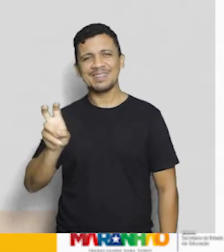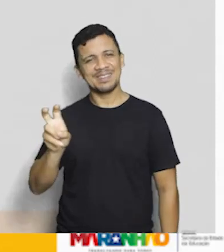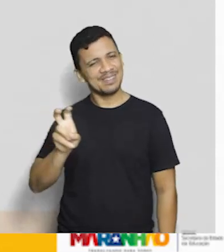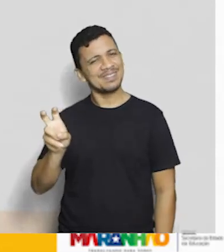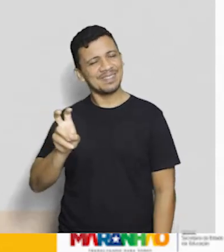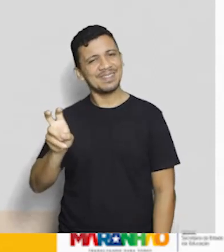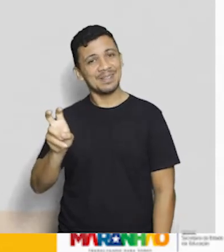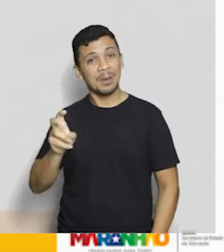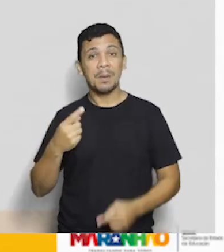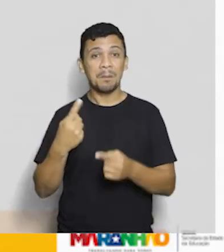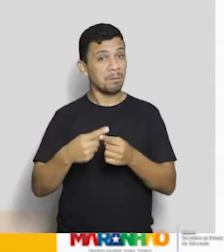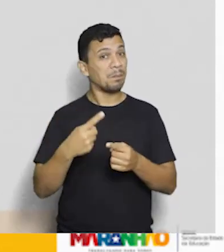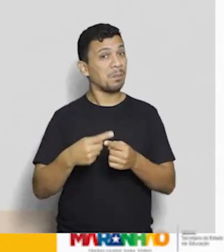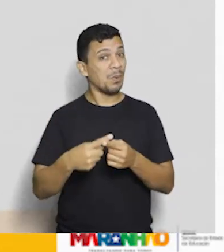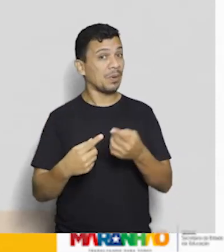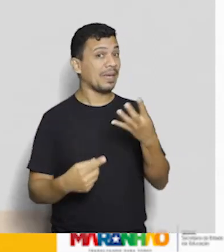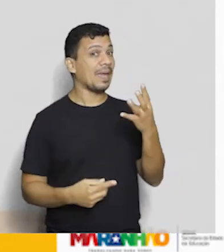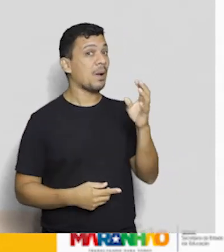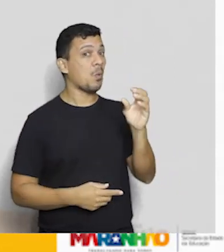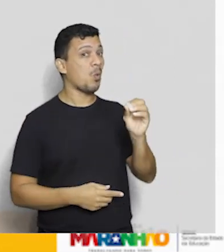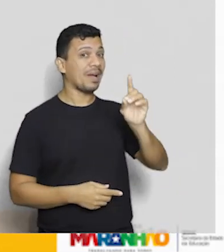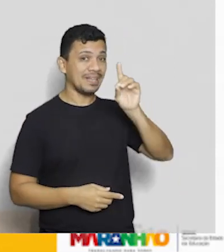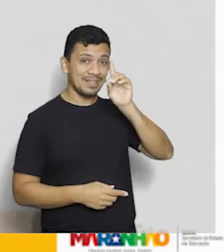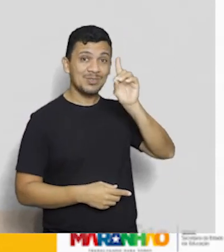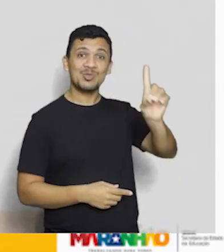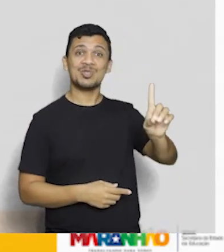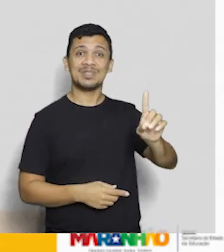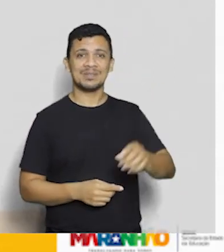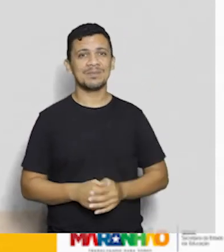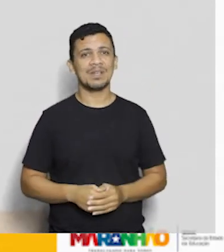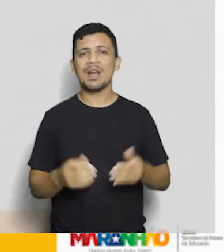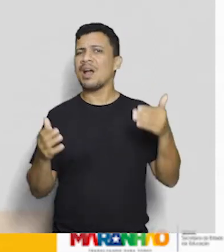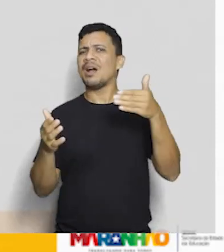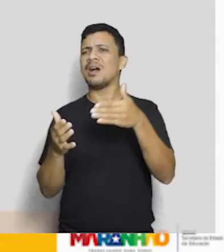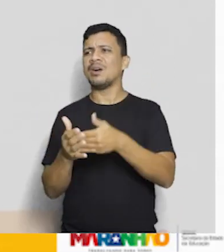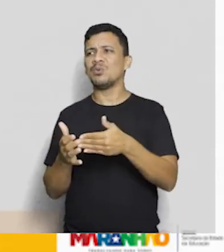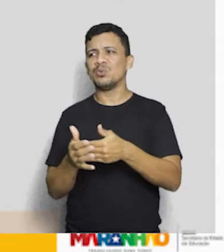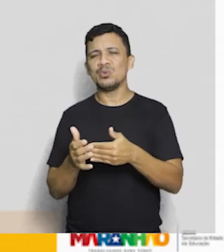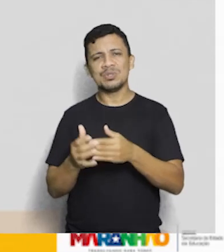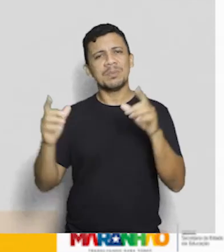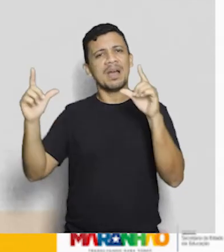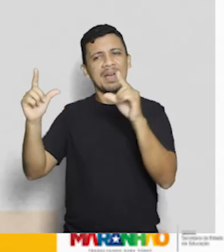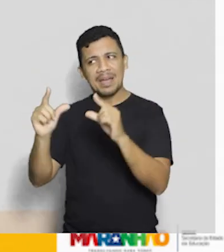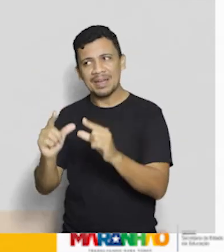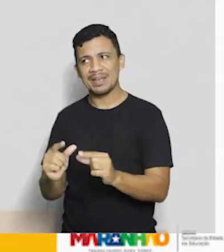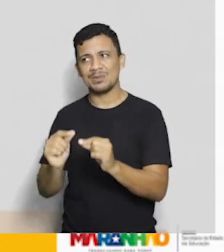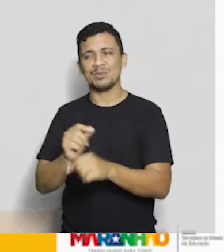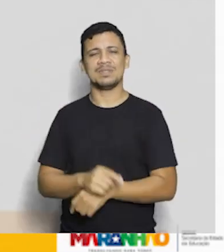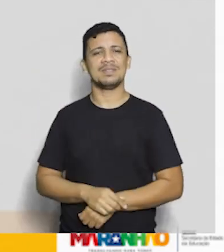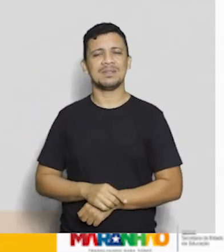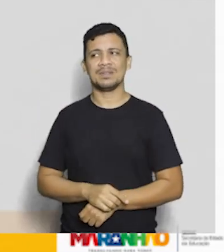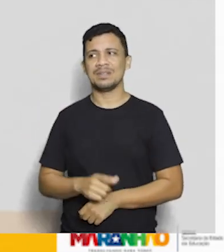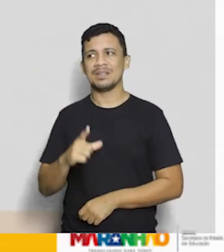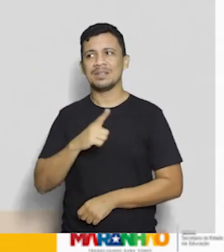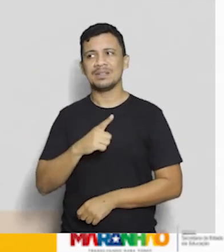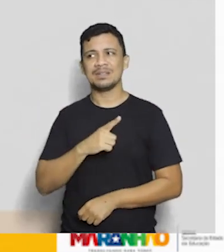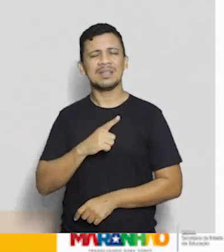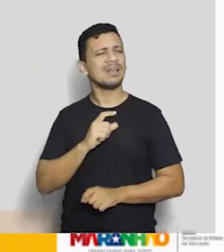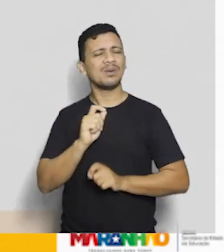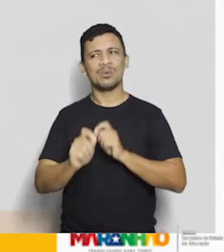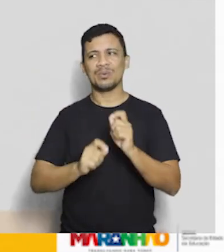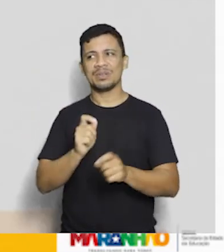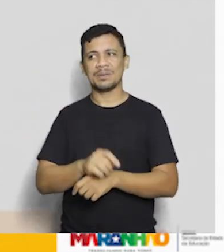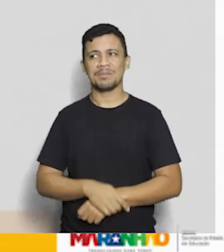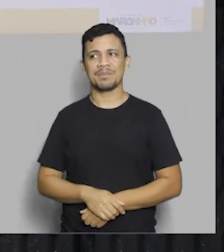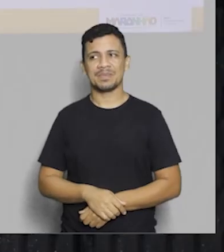de 40 dias, então essa última meia-vida vou ter redução de 50% do valor de